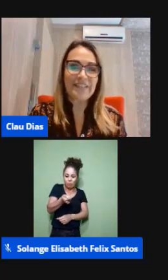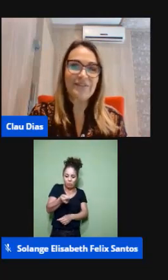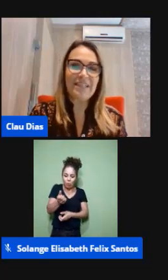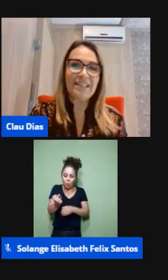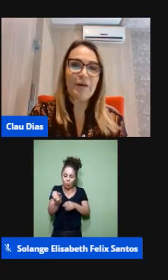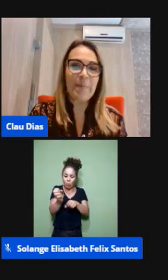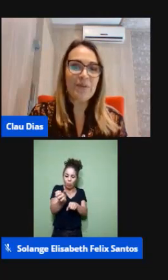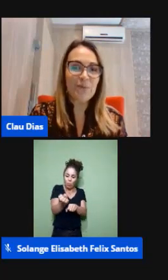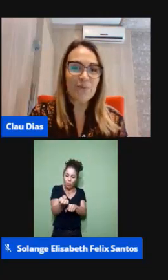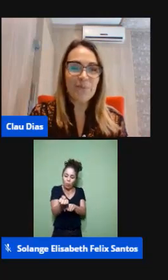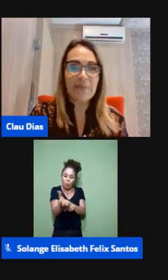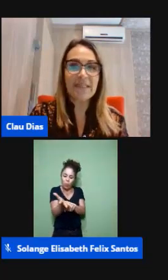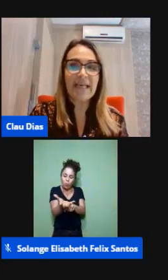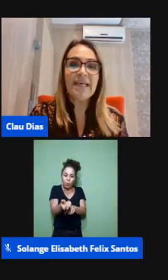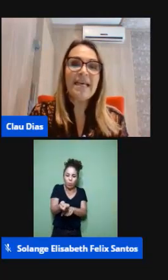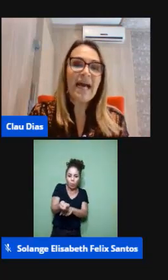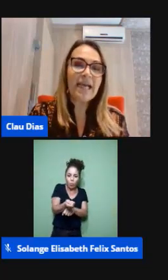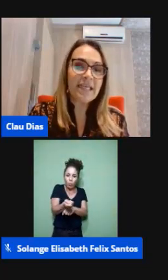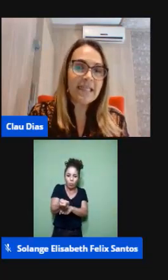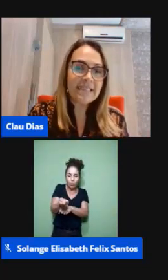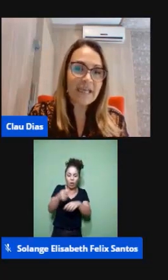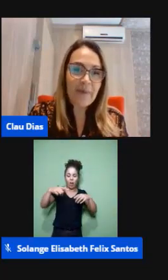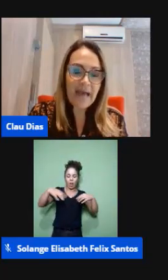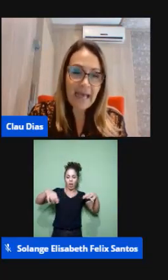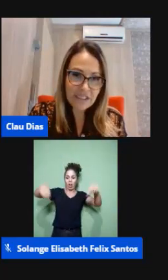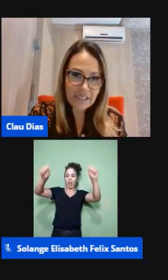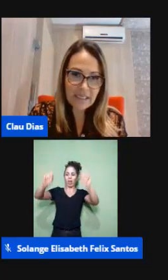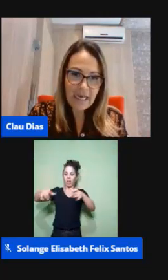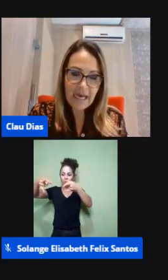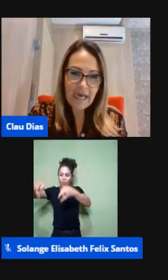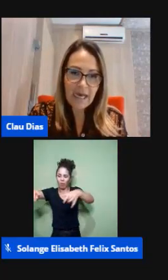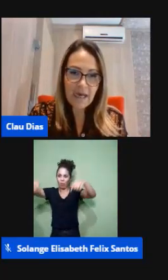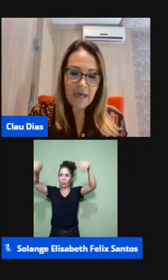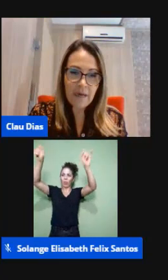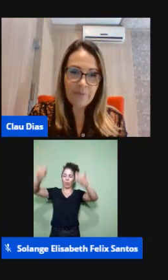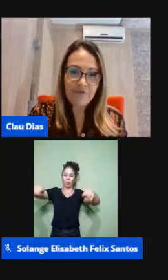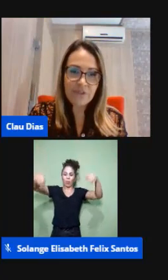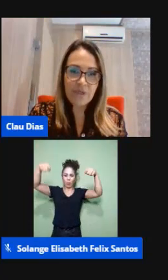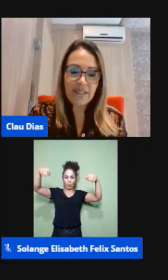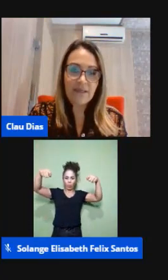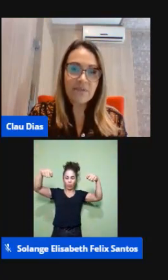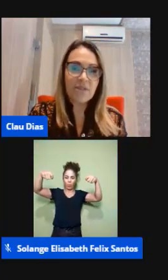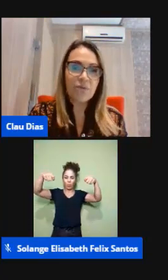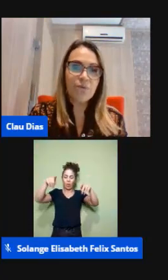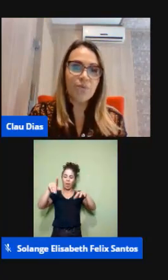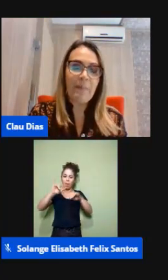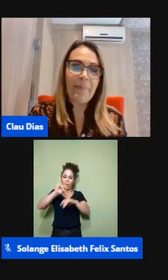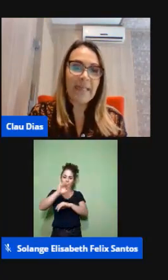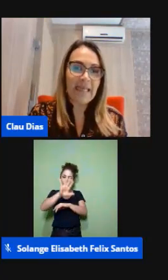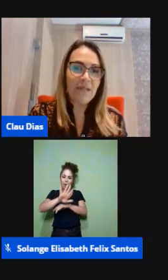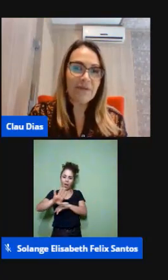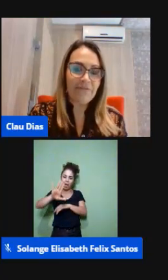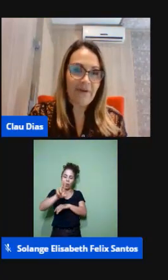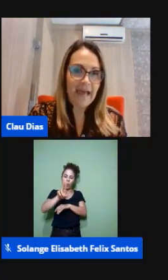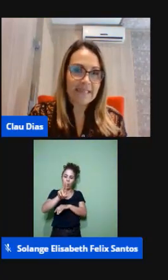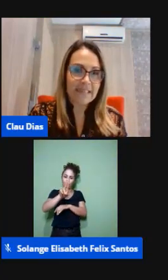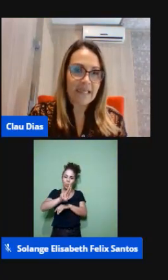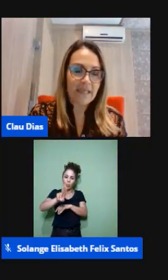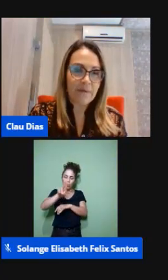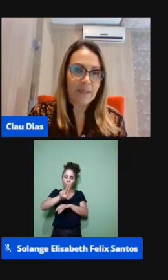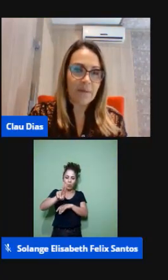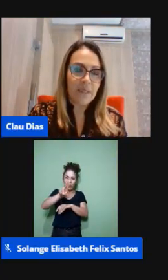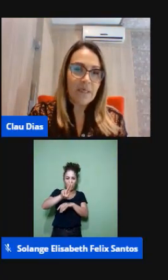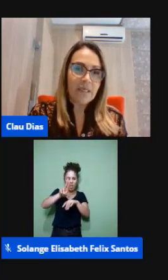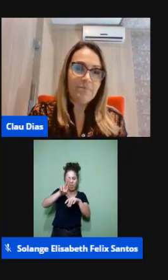com isso. Você usa ali da penumbra, né? Aqui nessa imagem, a professora está usando um aparelho que faz,